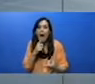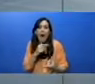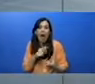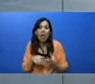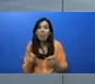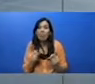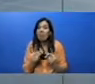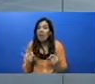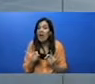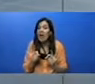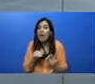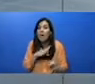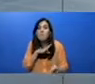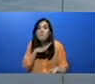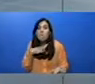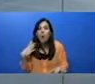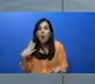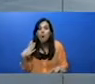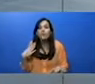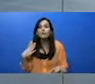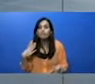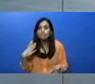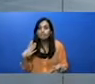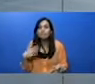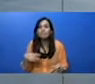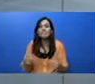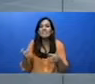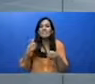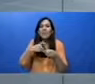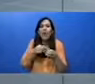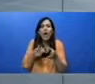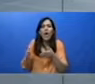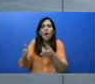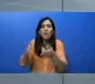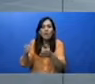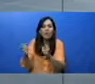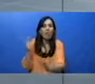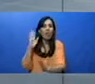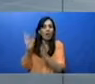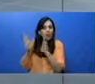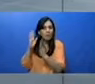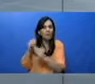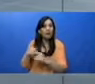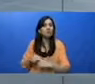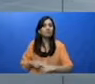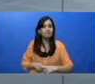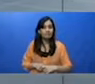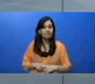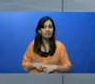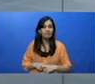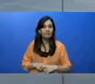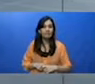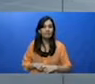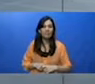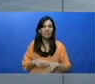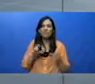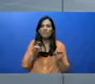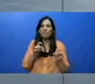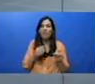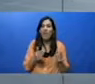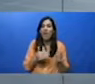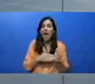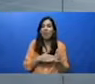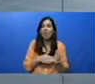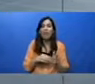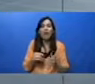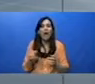eles acabam morrendo no percurso do caminho, tá? Do vendedor até o comprador. Muitos deles morrem porque